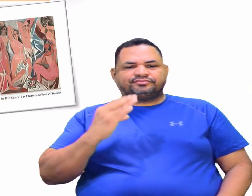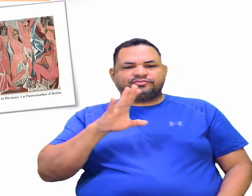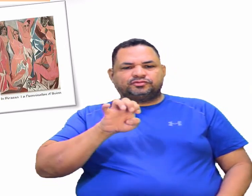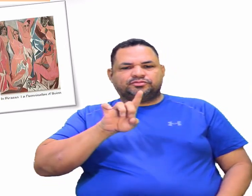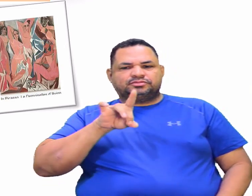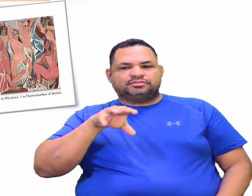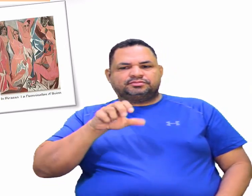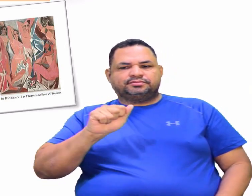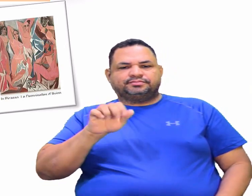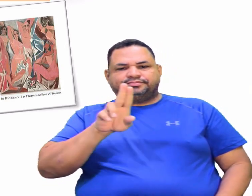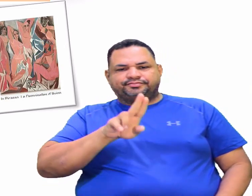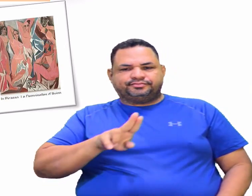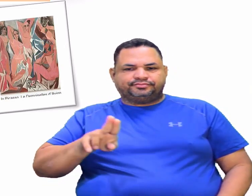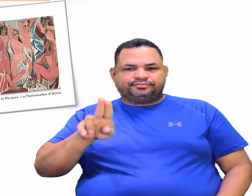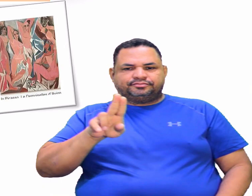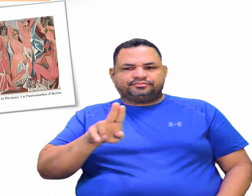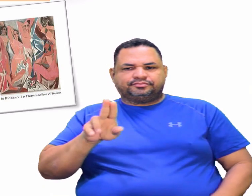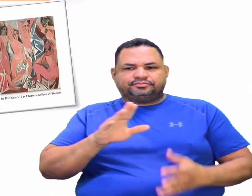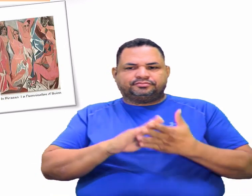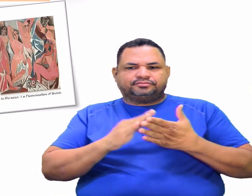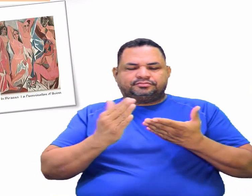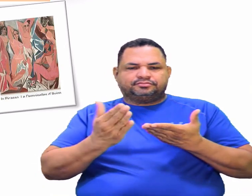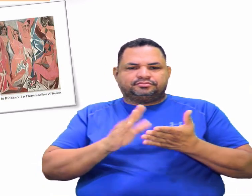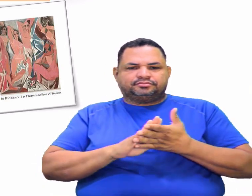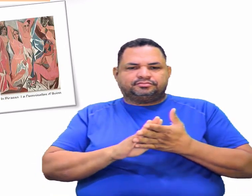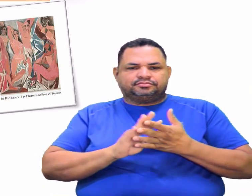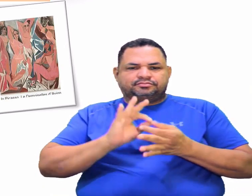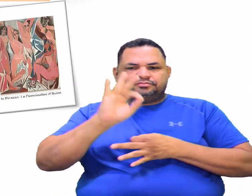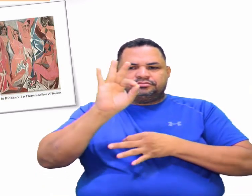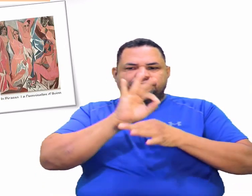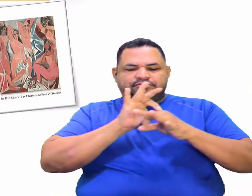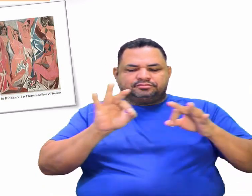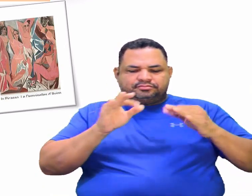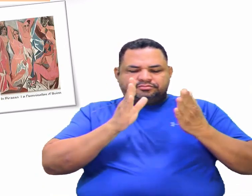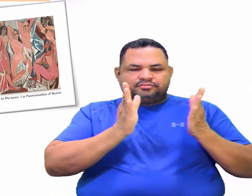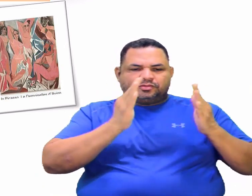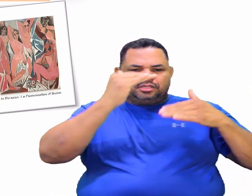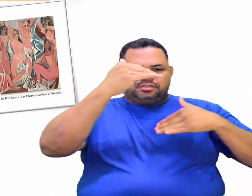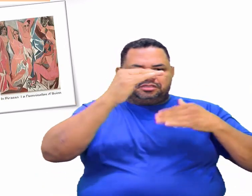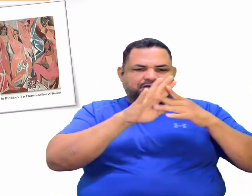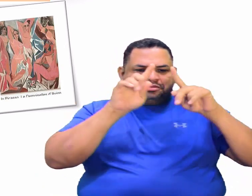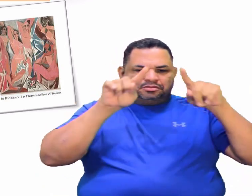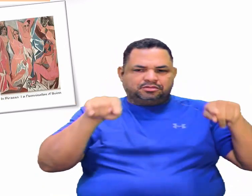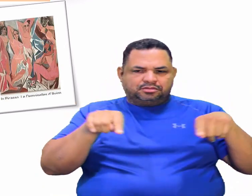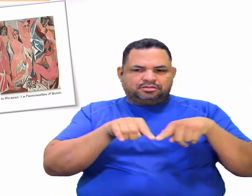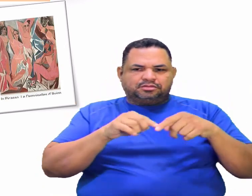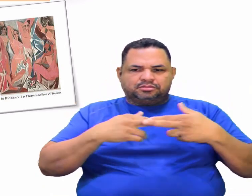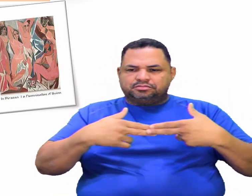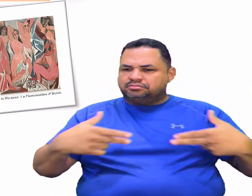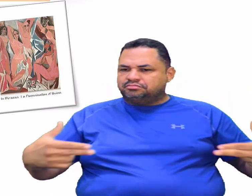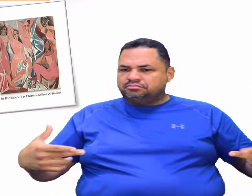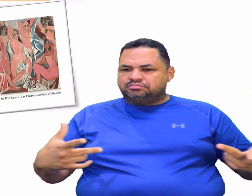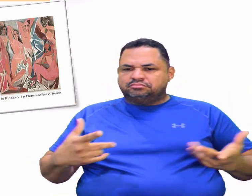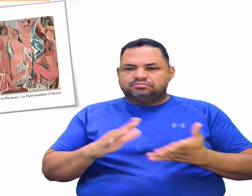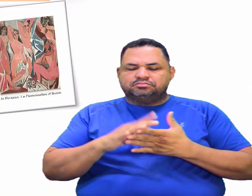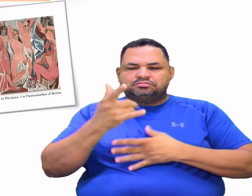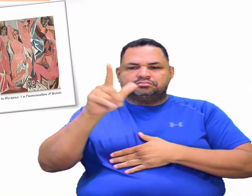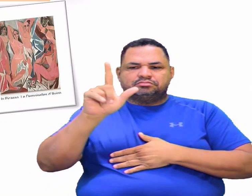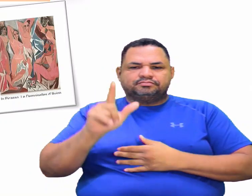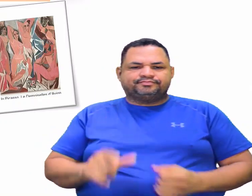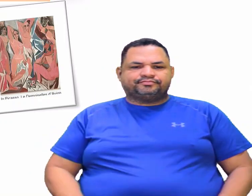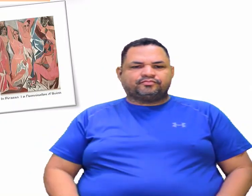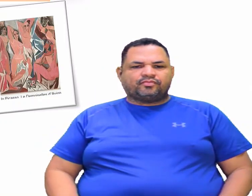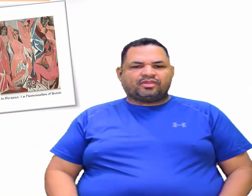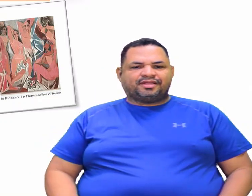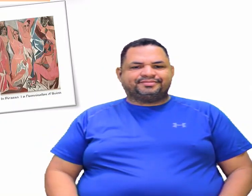é marcado pelo uso das formas geometrizadas né então a gente vê aqui eh onde